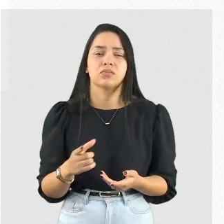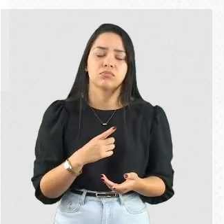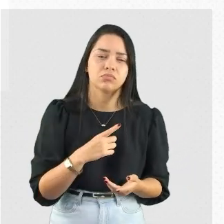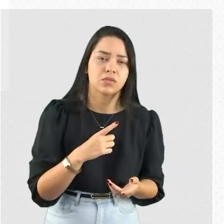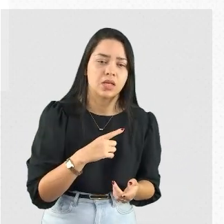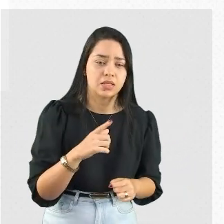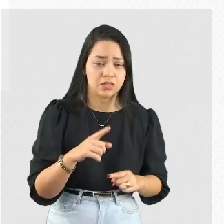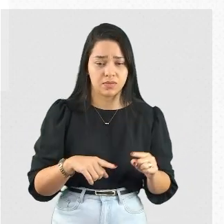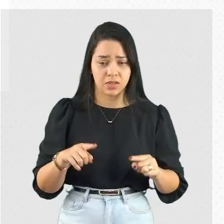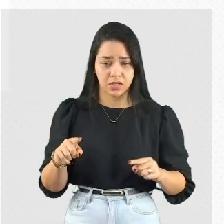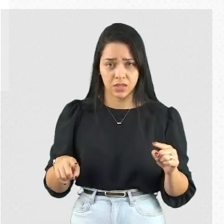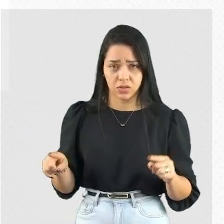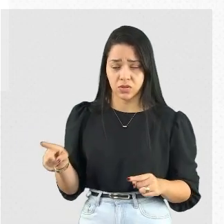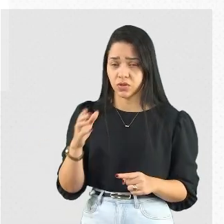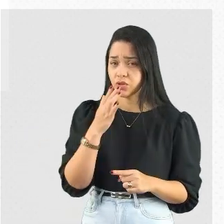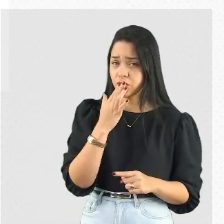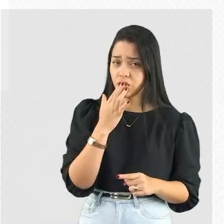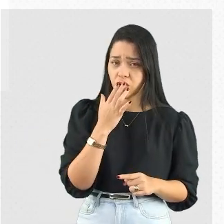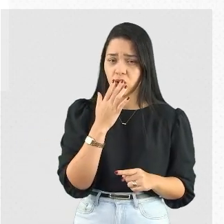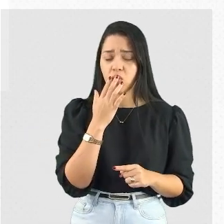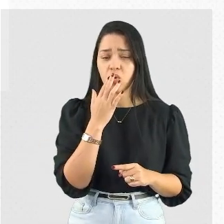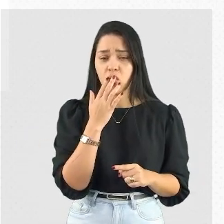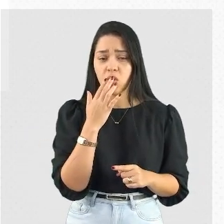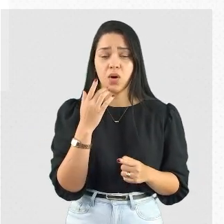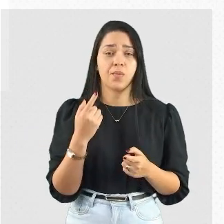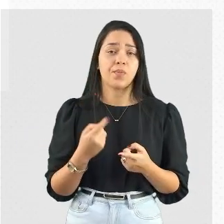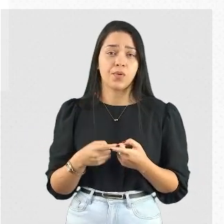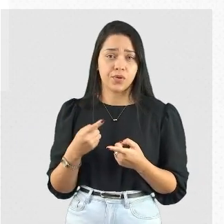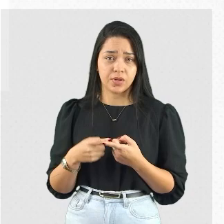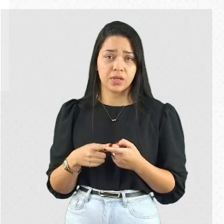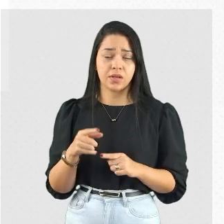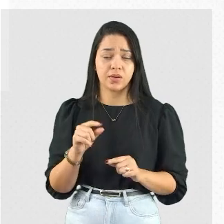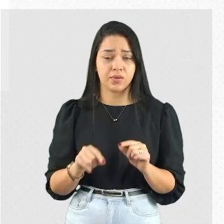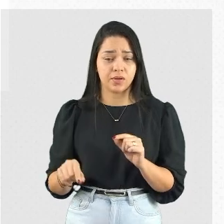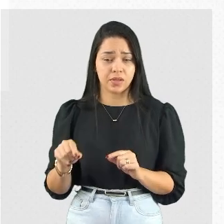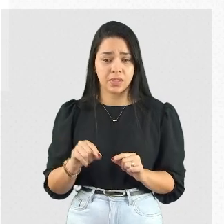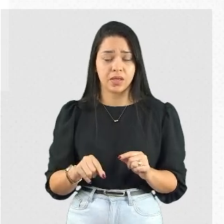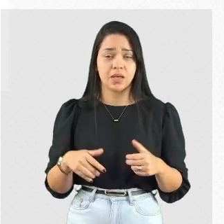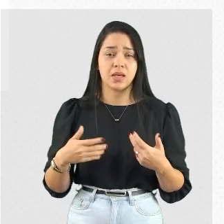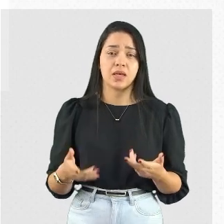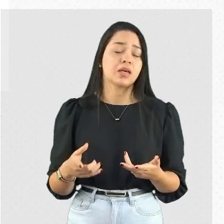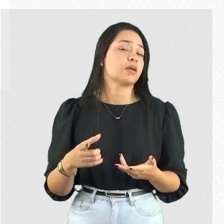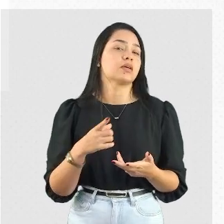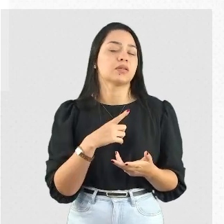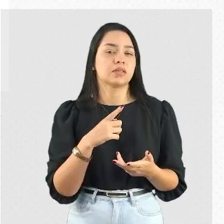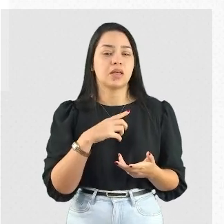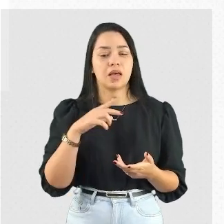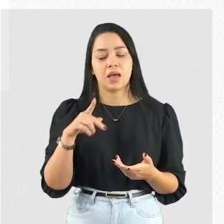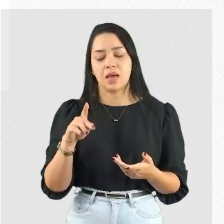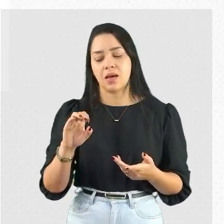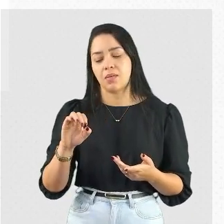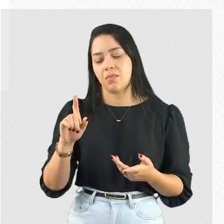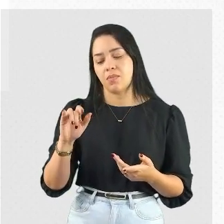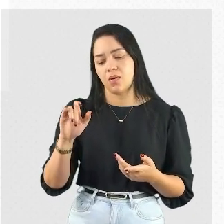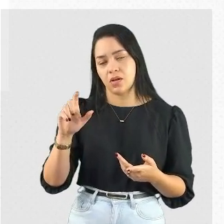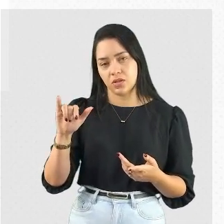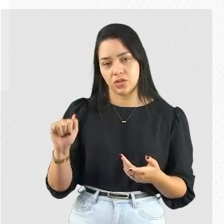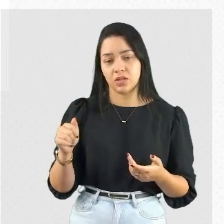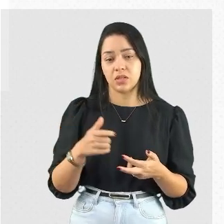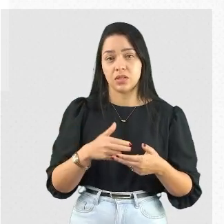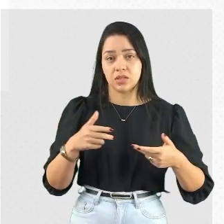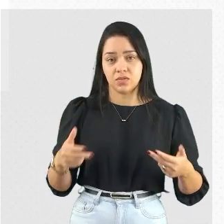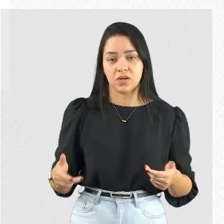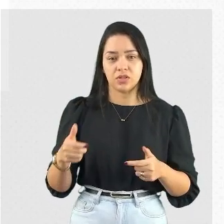essas variações, né, da cor da pele do ser humano por causa disso, porque é uma herança que é poligênica, são vários genes